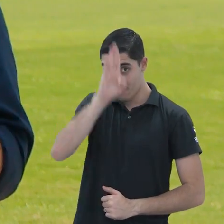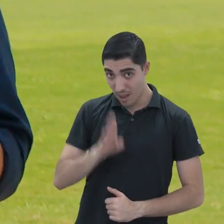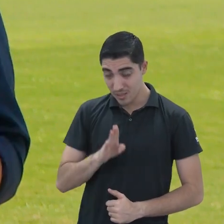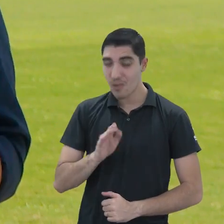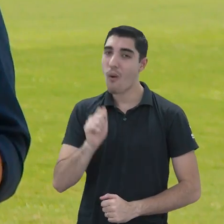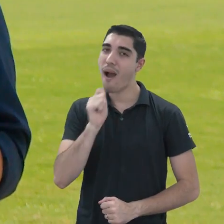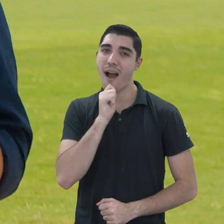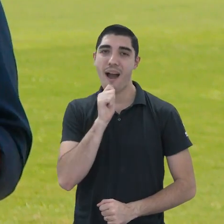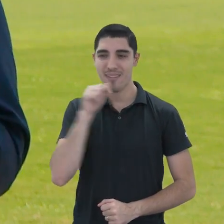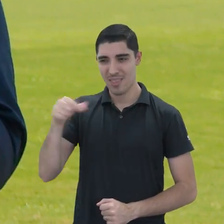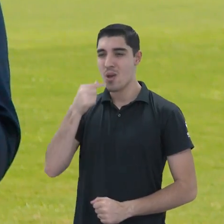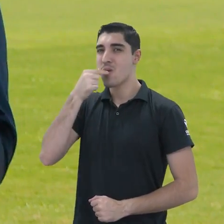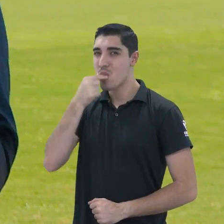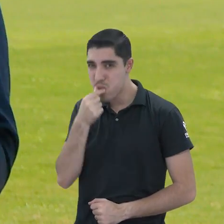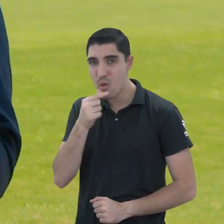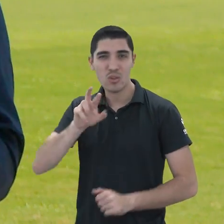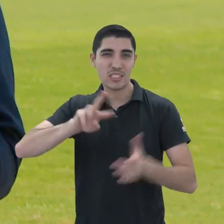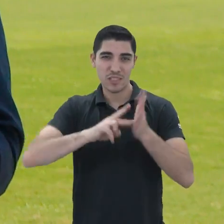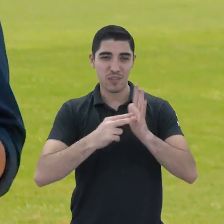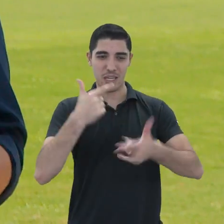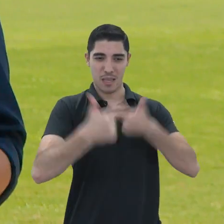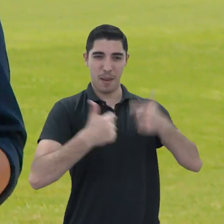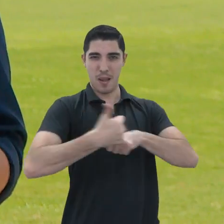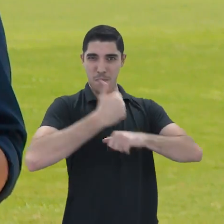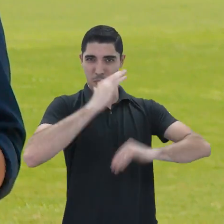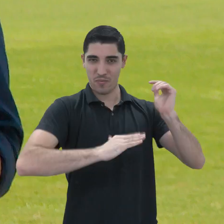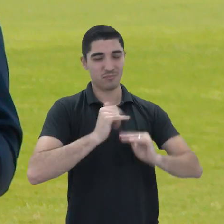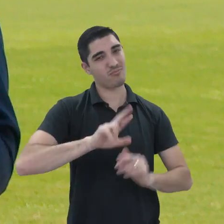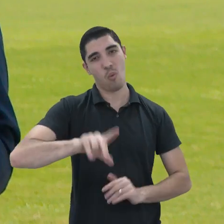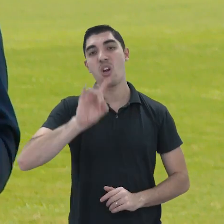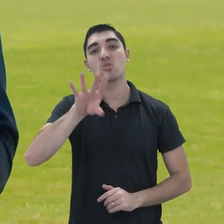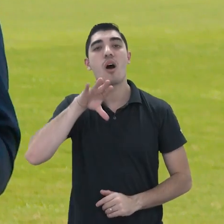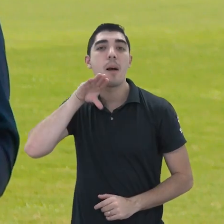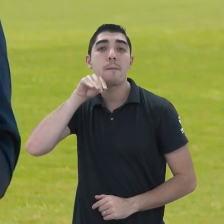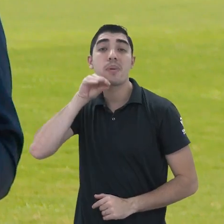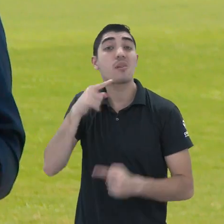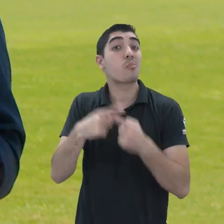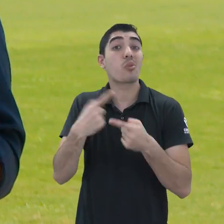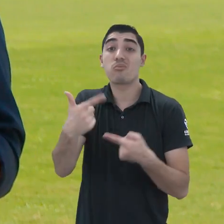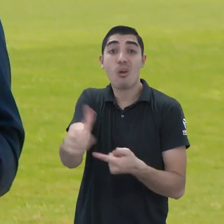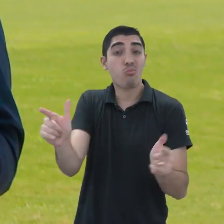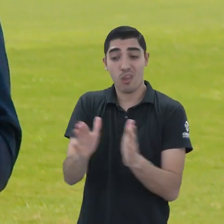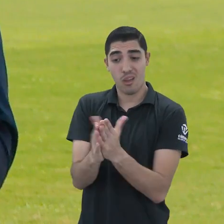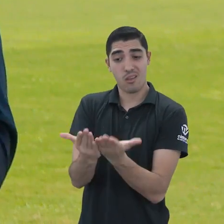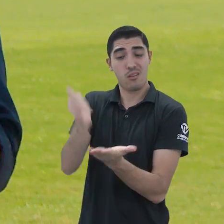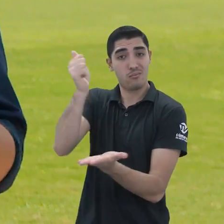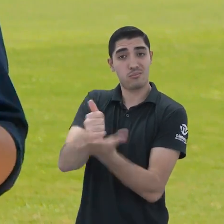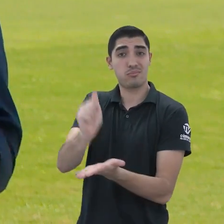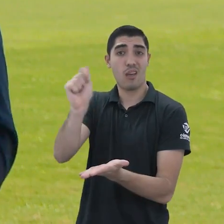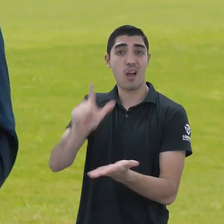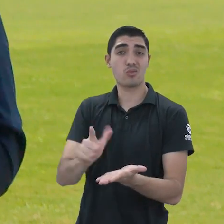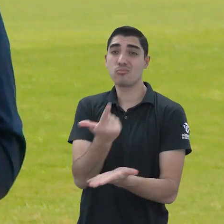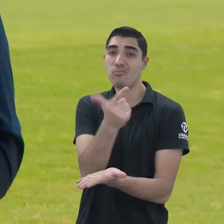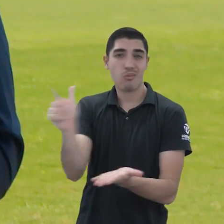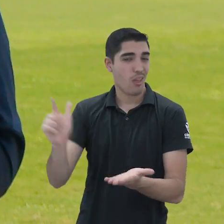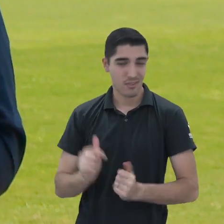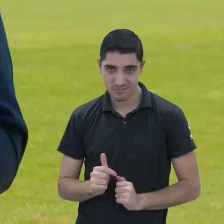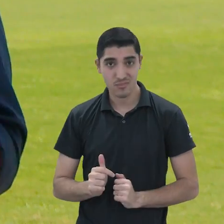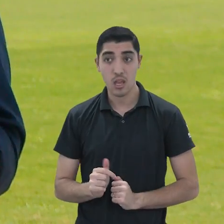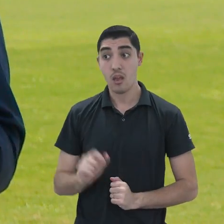uma profissão. É como um bico, uma renda extra, até porque não existe registro em carteira como o juiz de